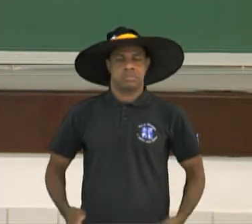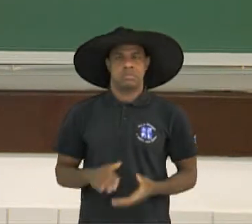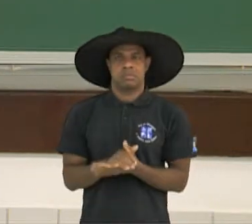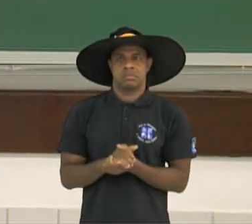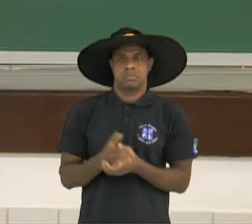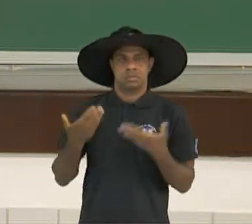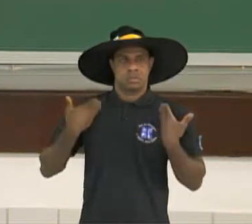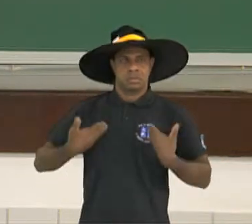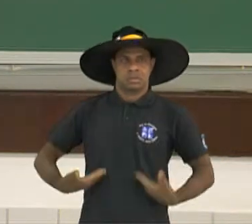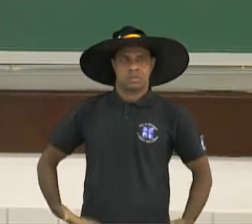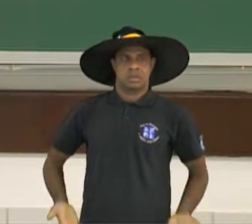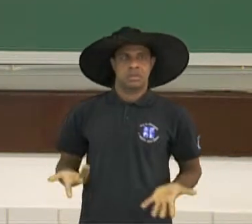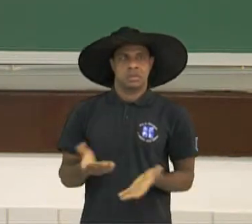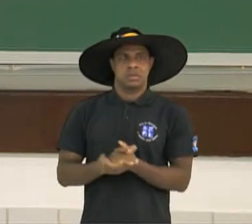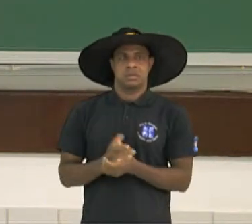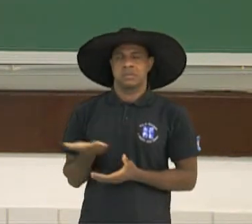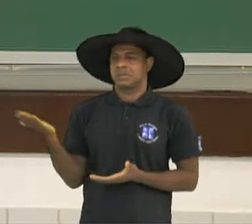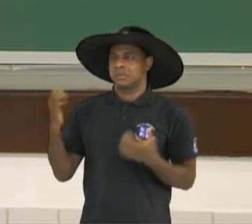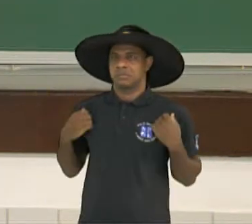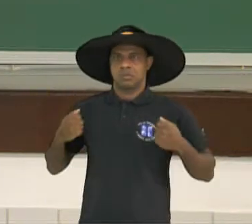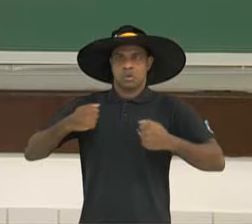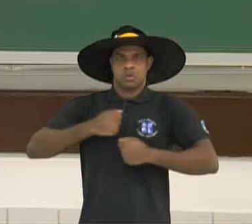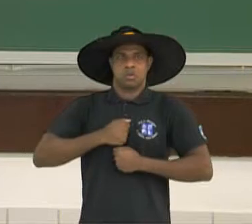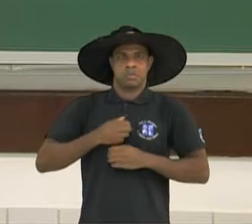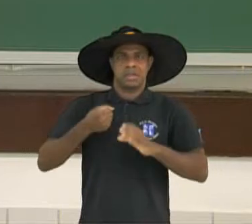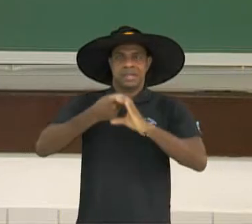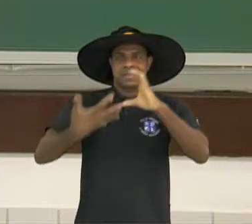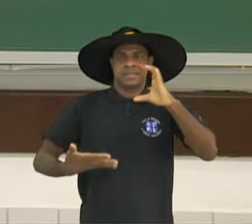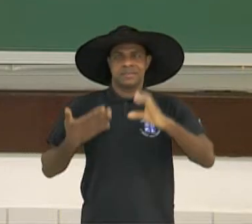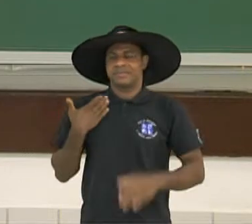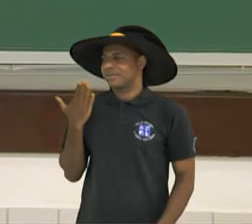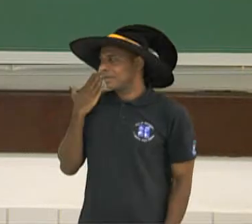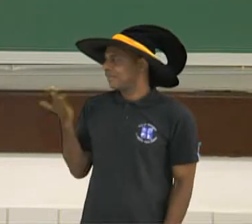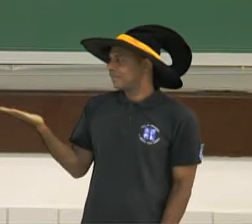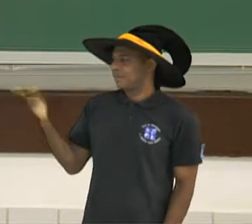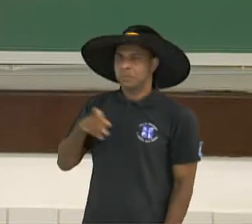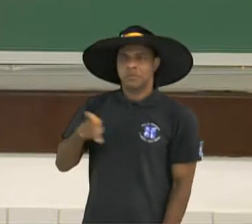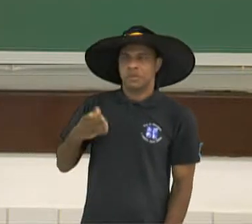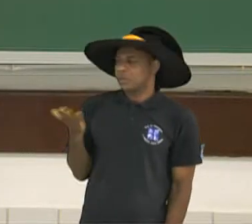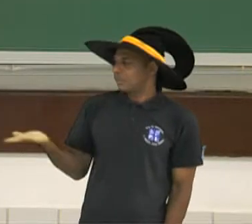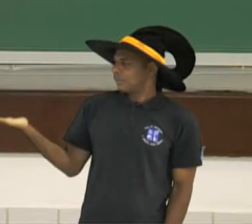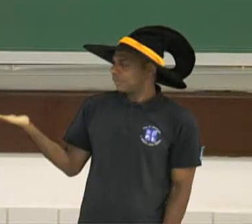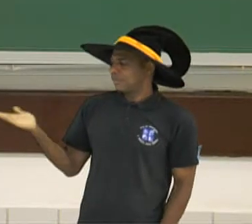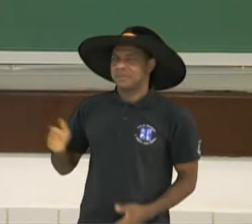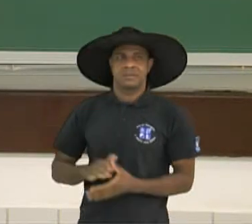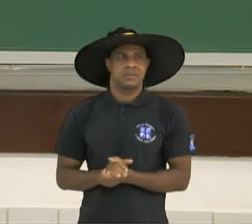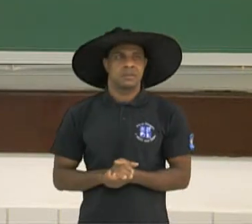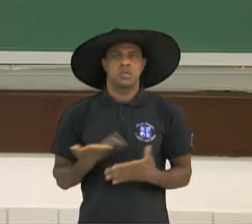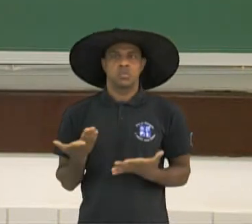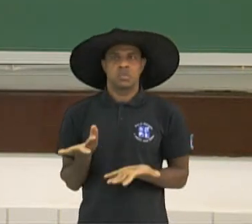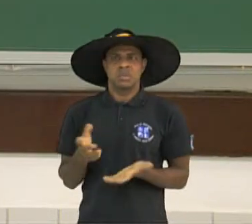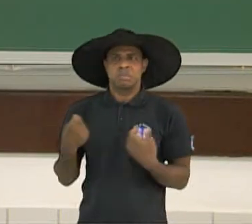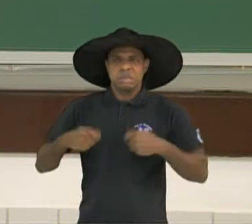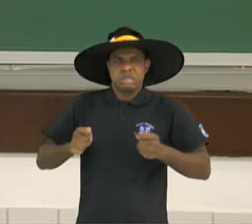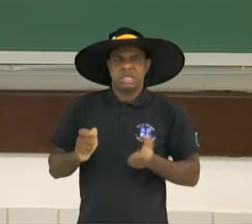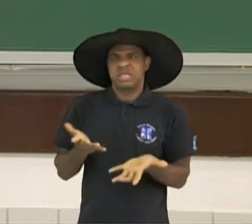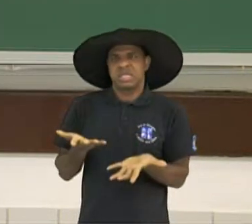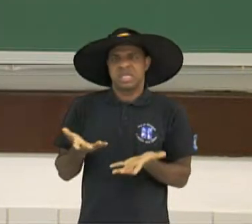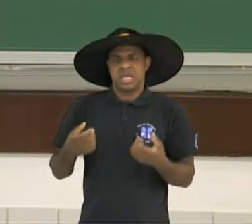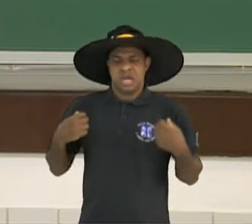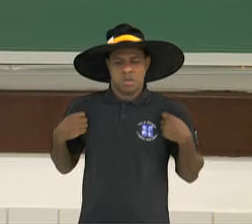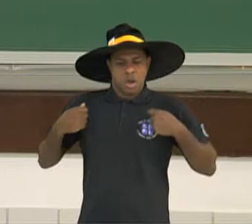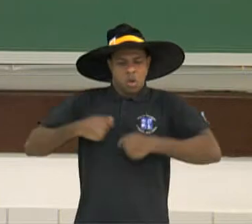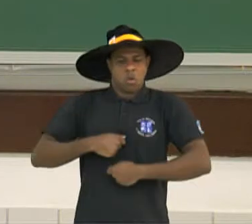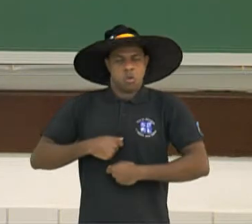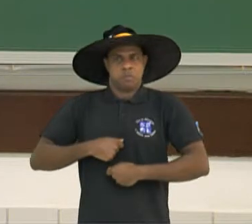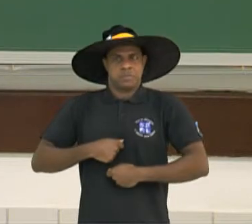com o manto do rei T'Challa. Então não necessariamente tem que ser no Halloween uma vestimenta rude ou uma